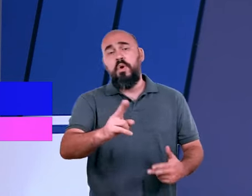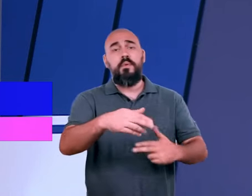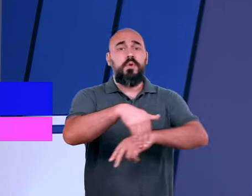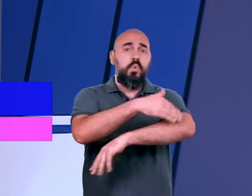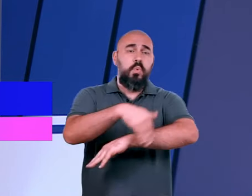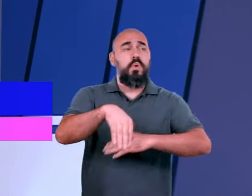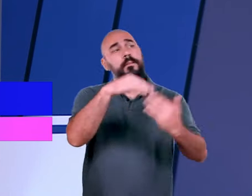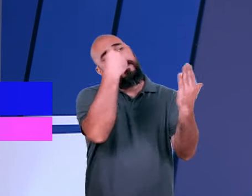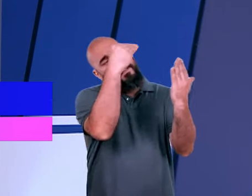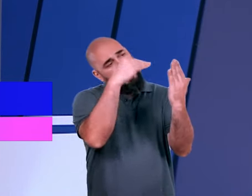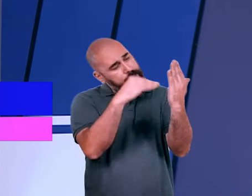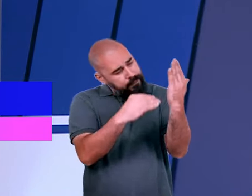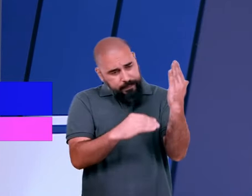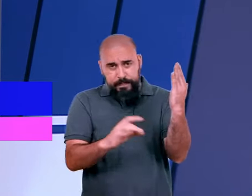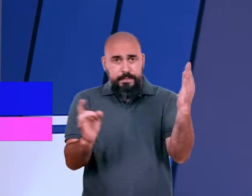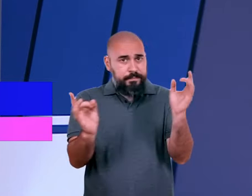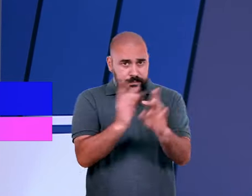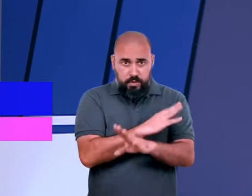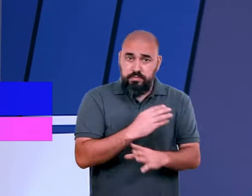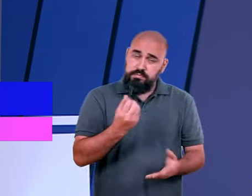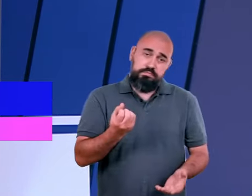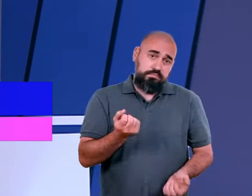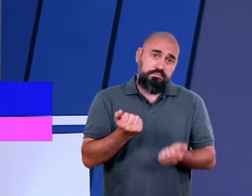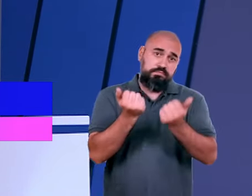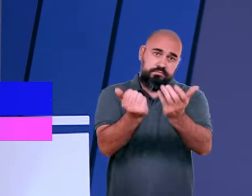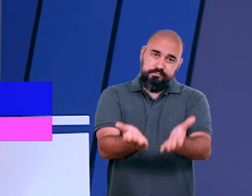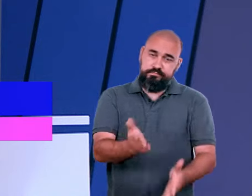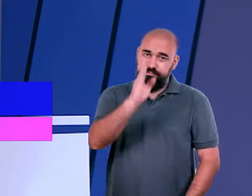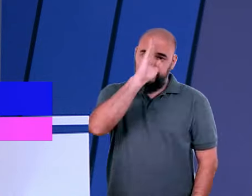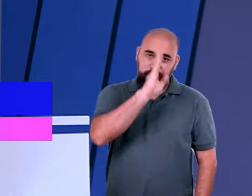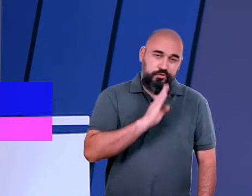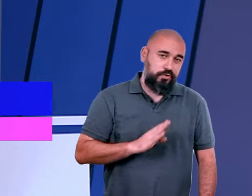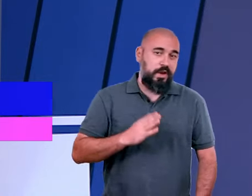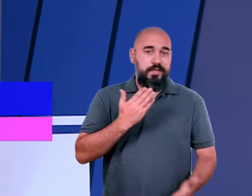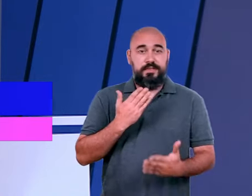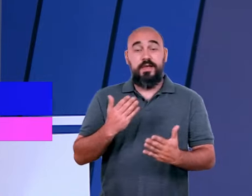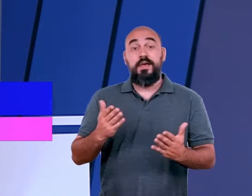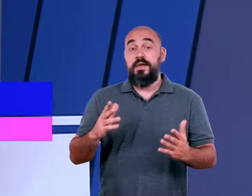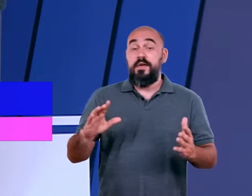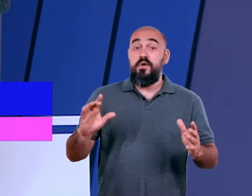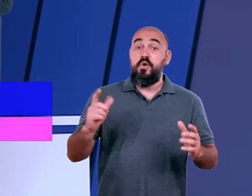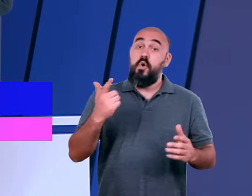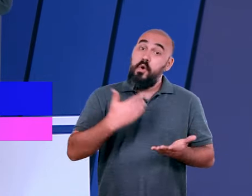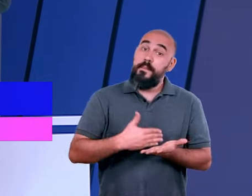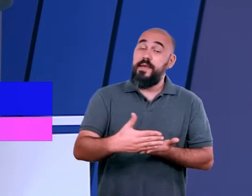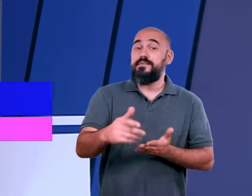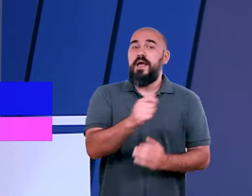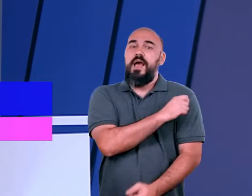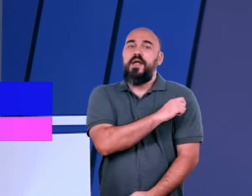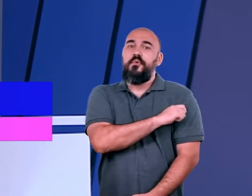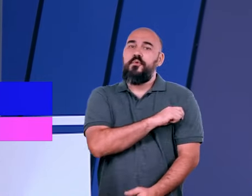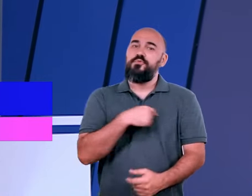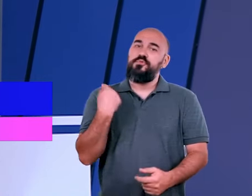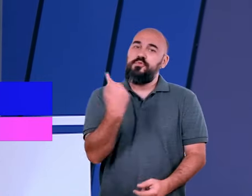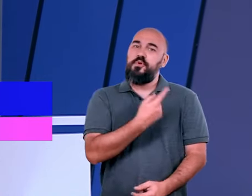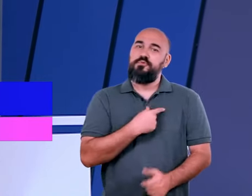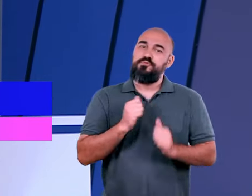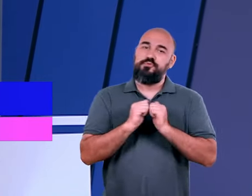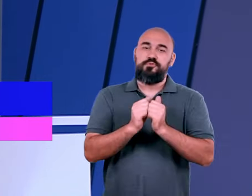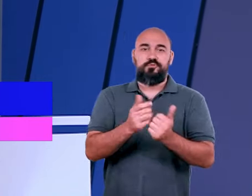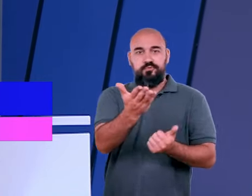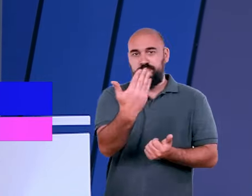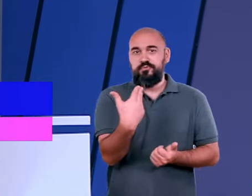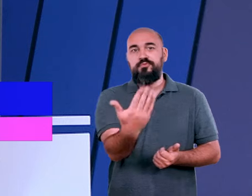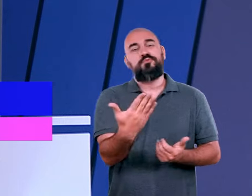serão preenchidos para que você se torne, então, aluno da nossa escola bíblica. E aí você vai receber esse material ou você vai receber o link